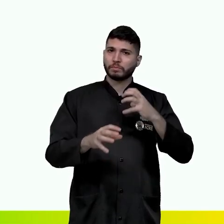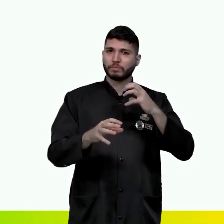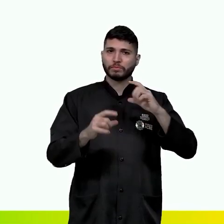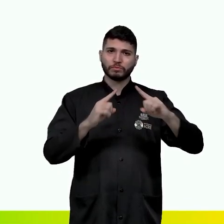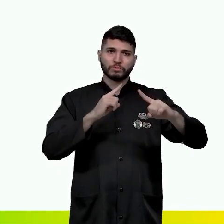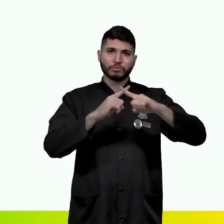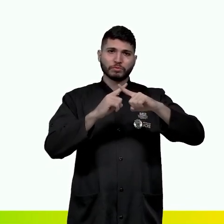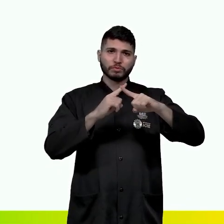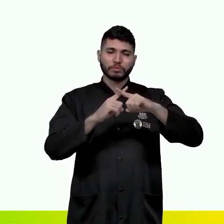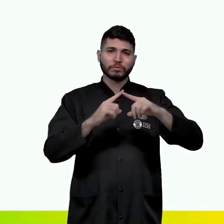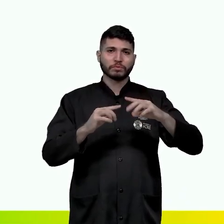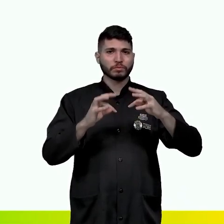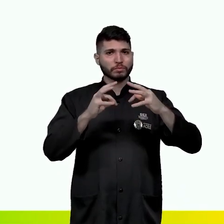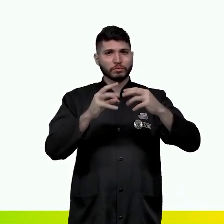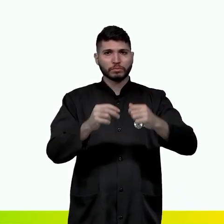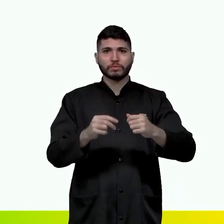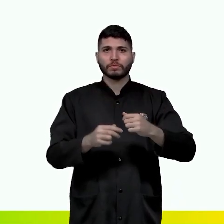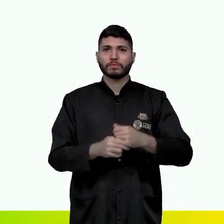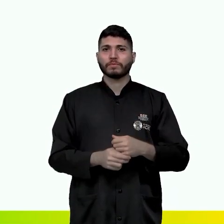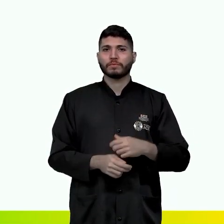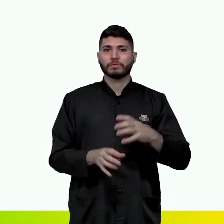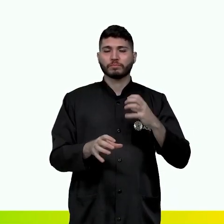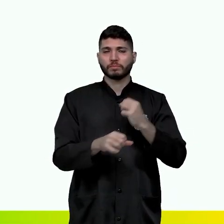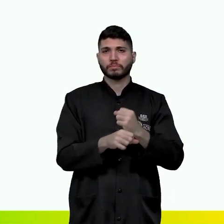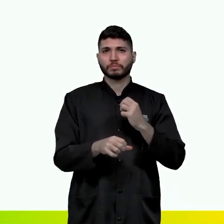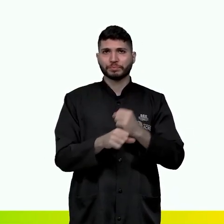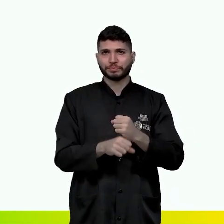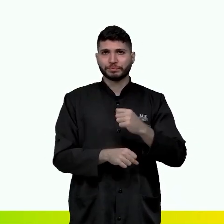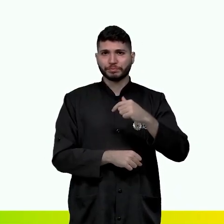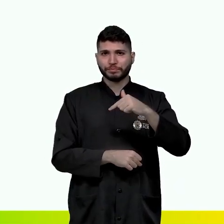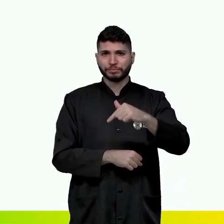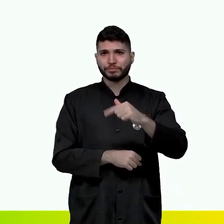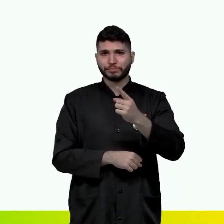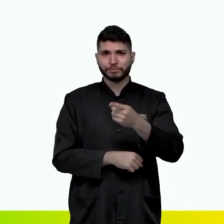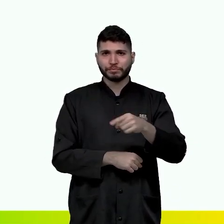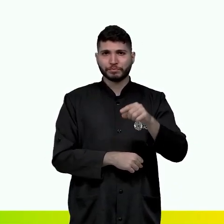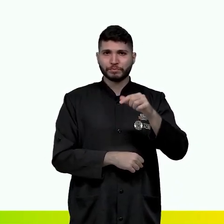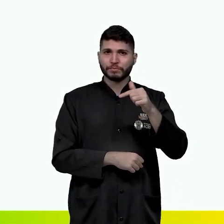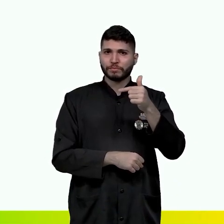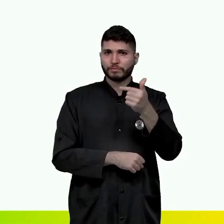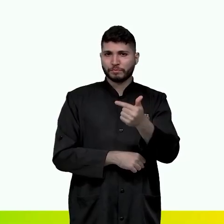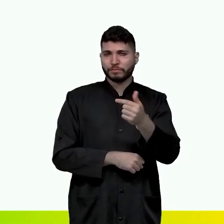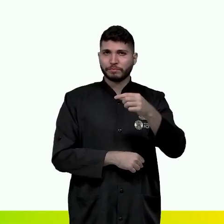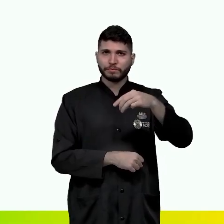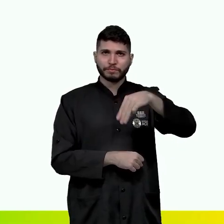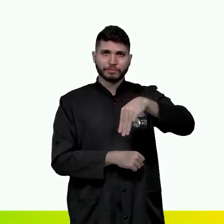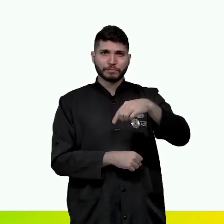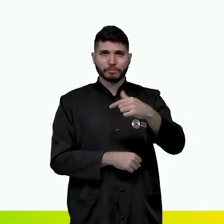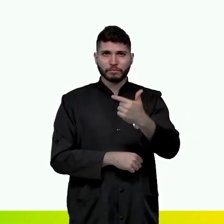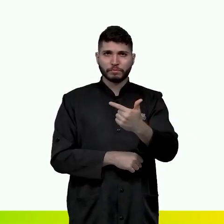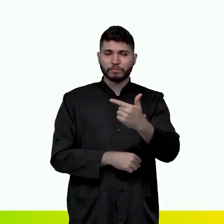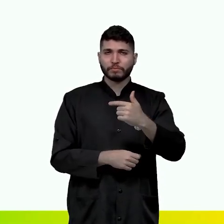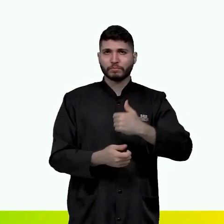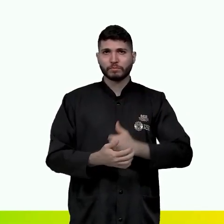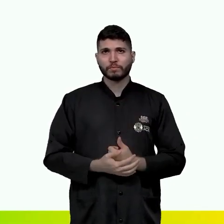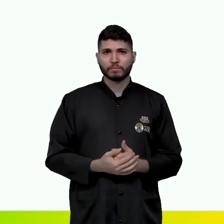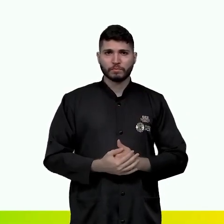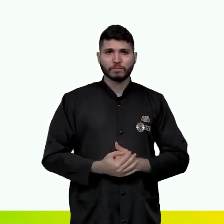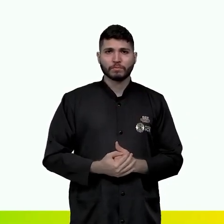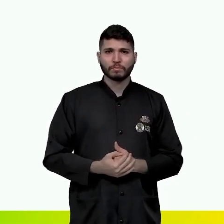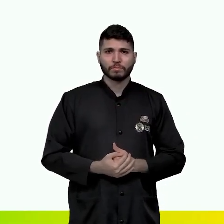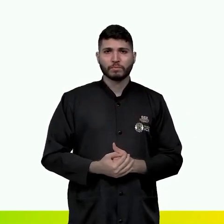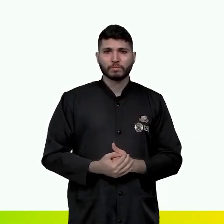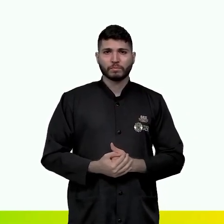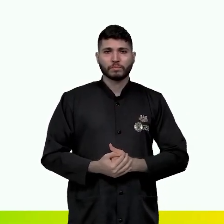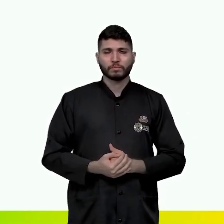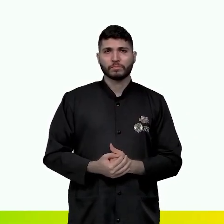7,2 metros ao quadrado. E por fim, agora que eu calculei essa daqui, a de baixo eu quero calcular